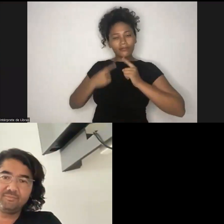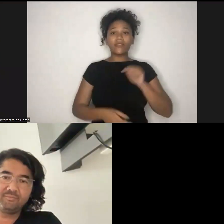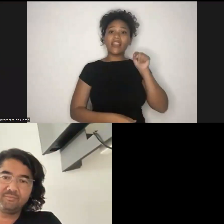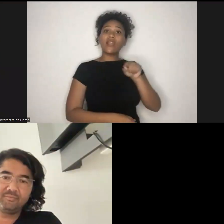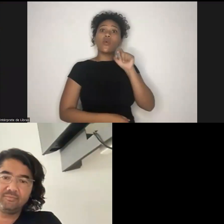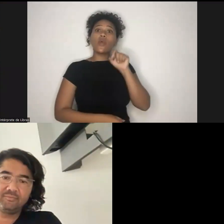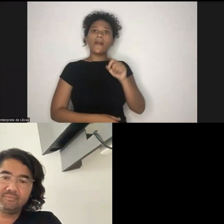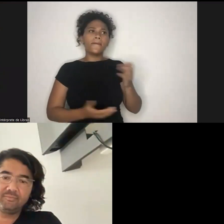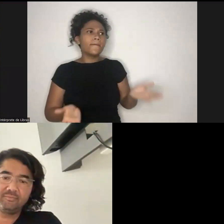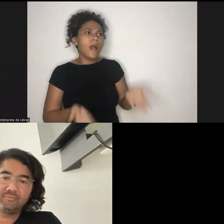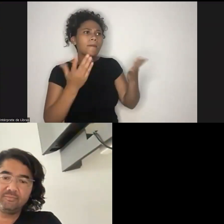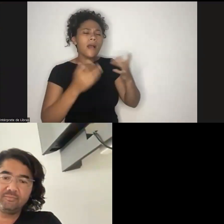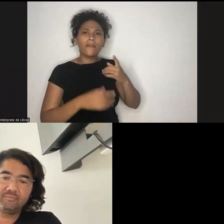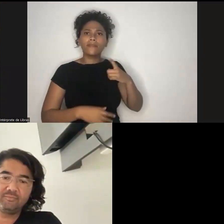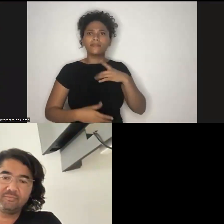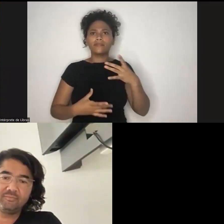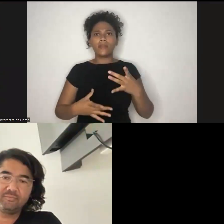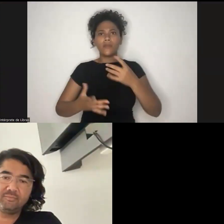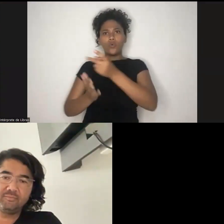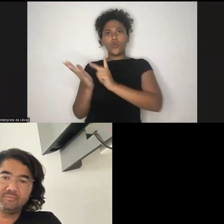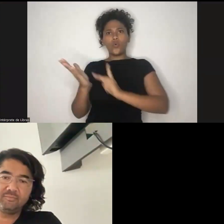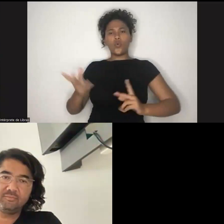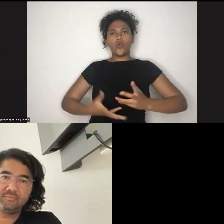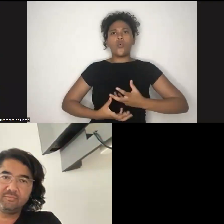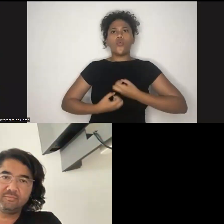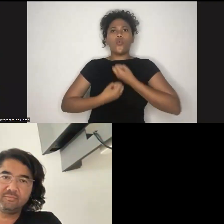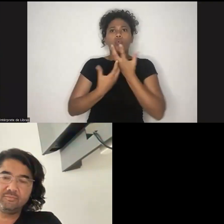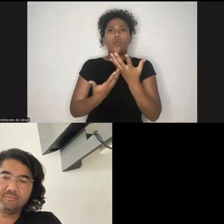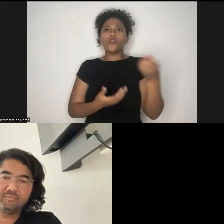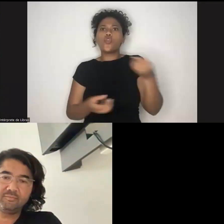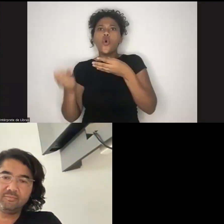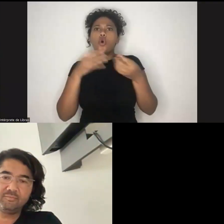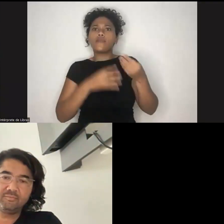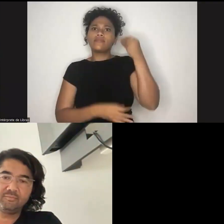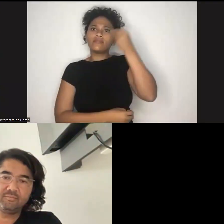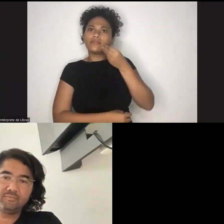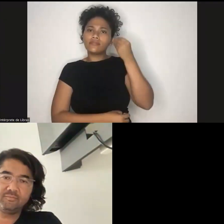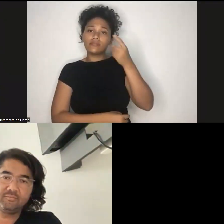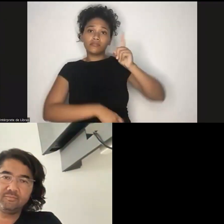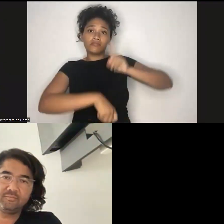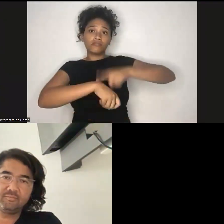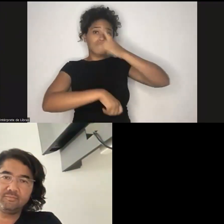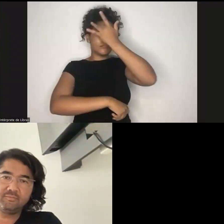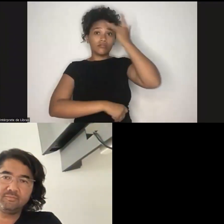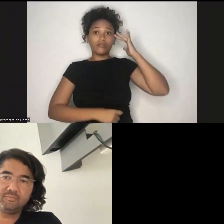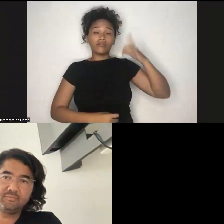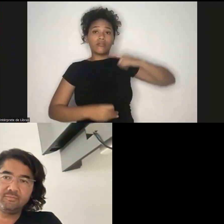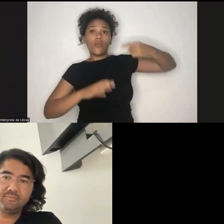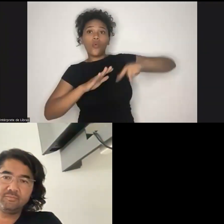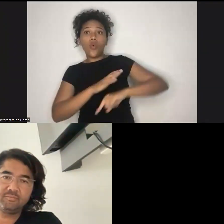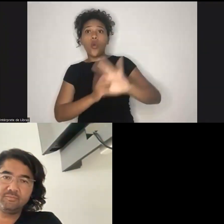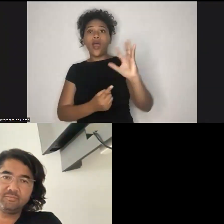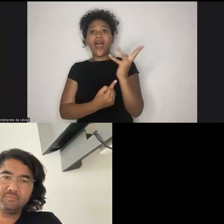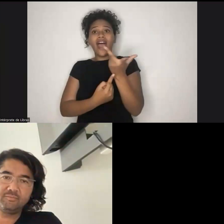impulsiona a percepção da poesia e a emoção de vivenciar o novo no momento em que as pessoas mergulham em seu universo artístico